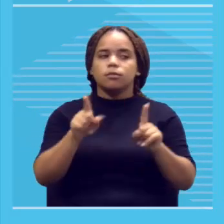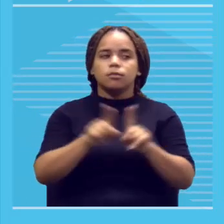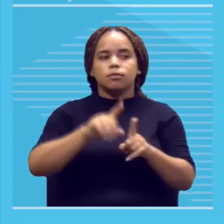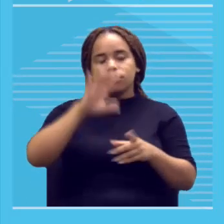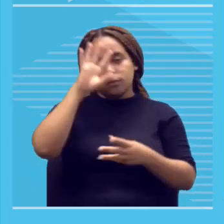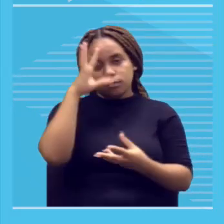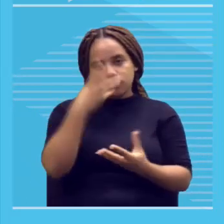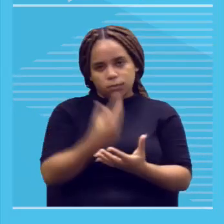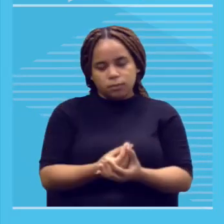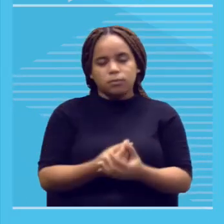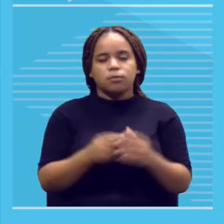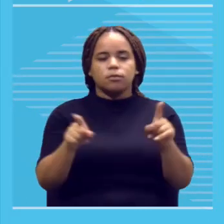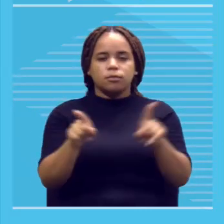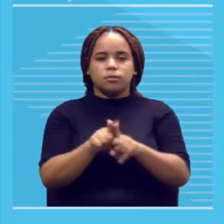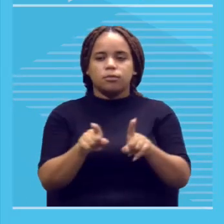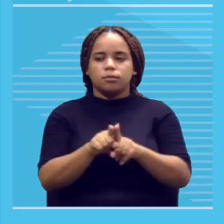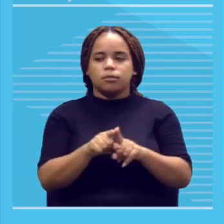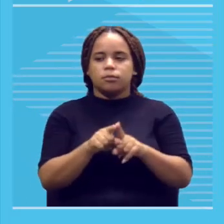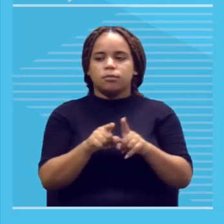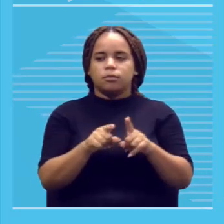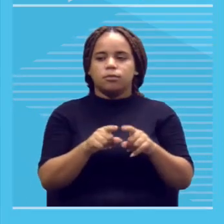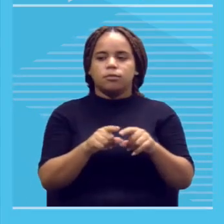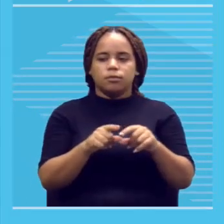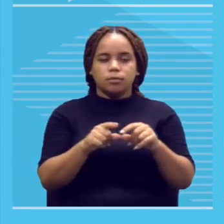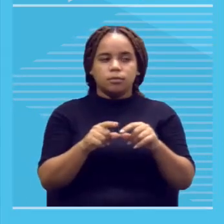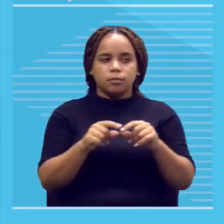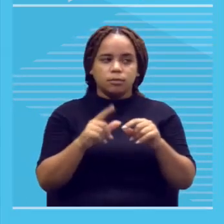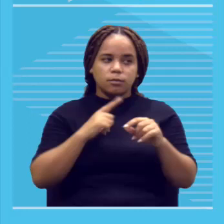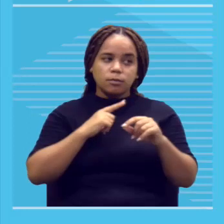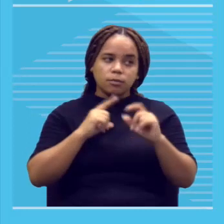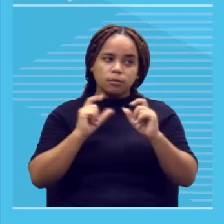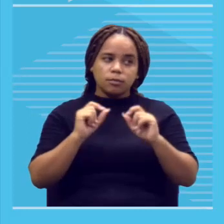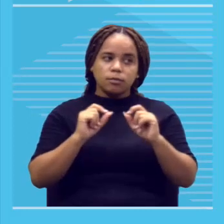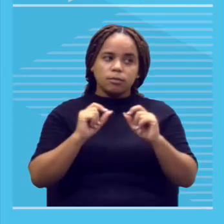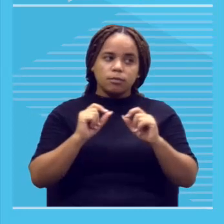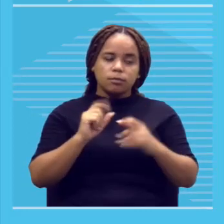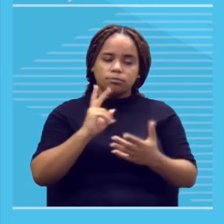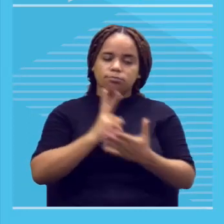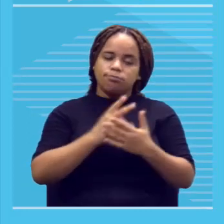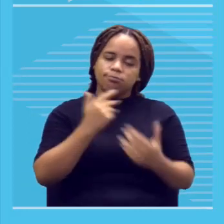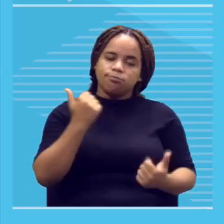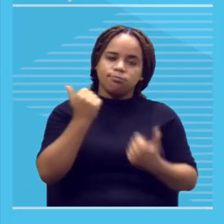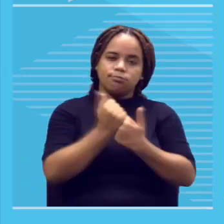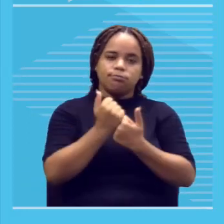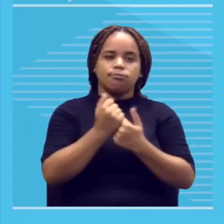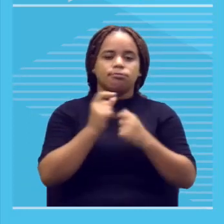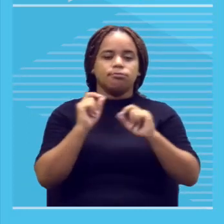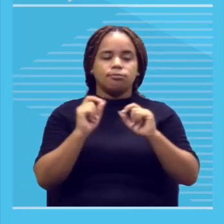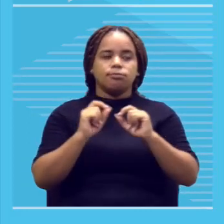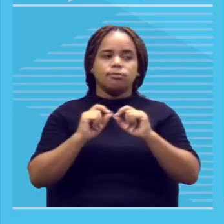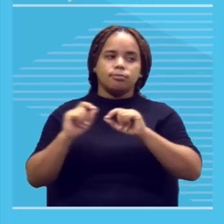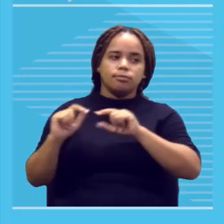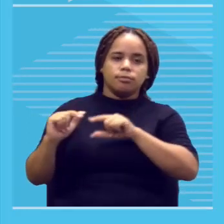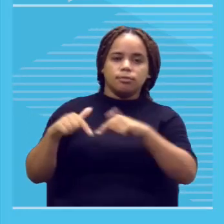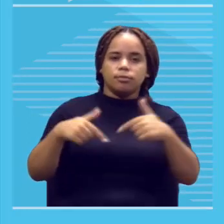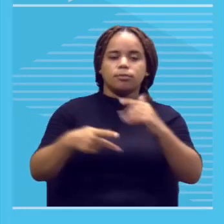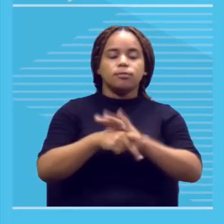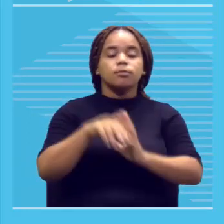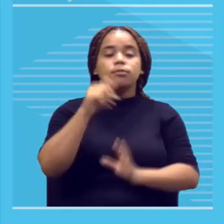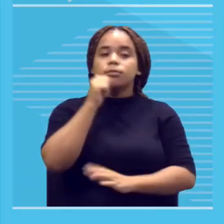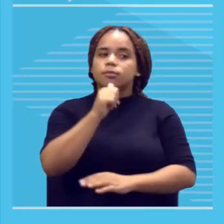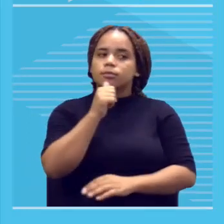espiritismo sempre teve né espiritismo sempre ele sempre apoiou a causa da mulher